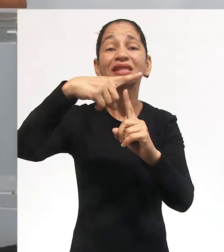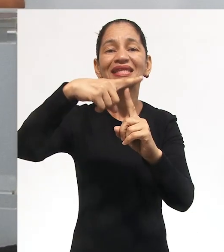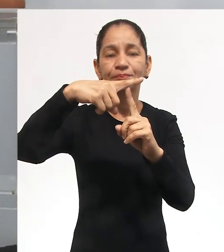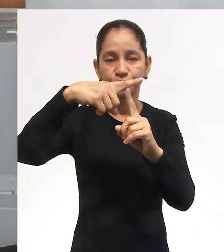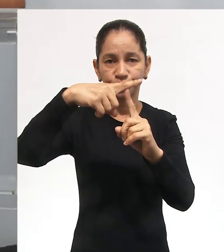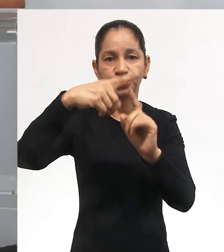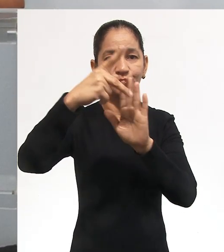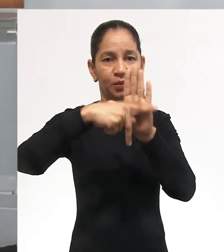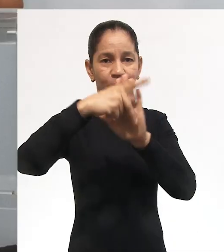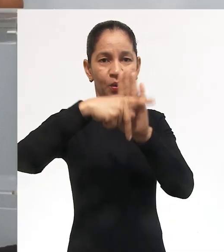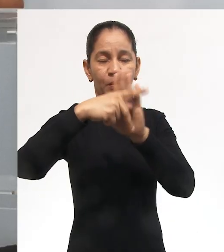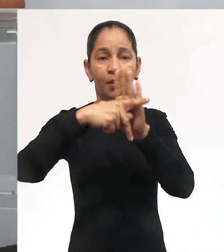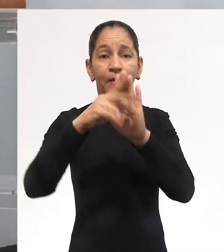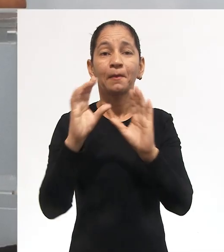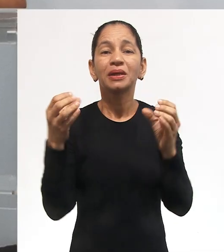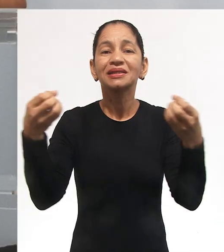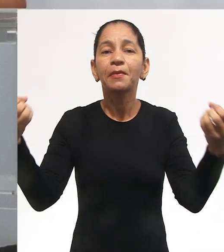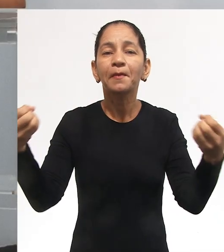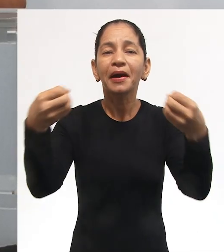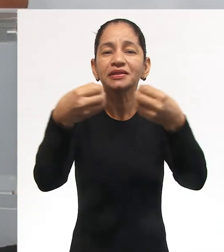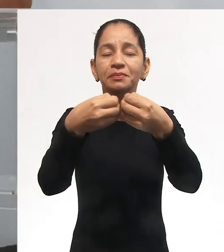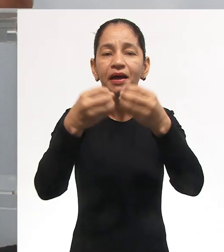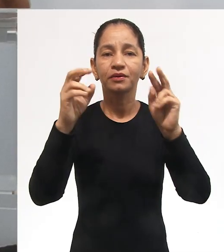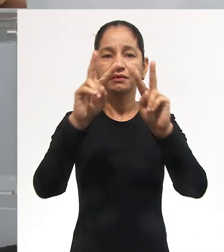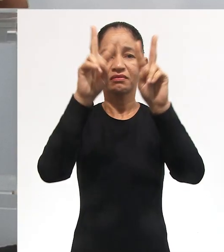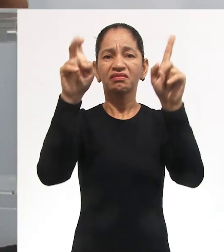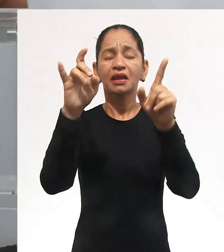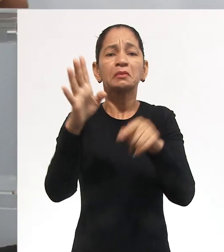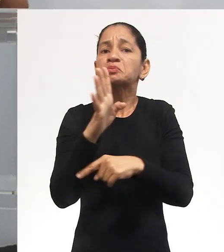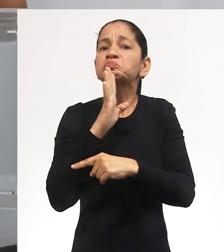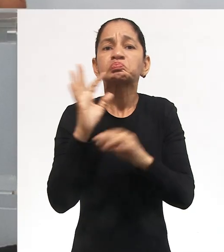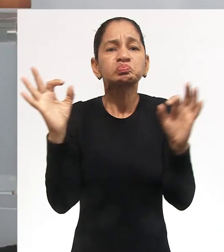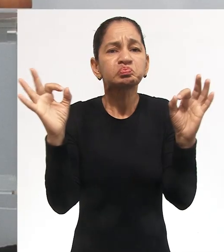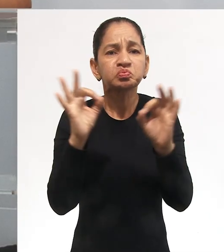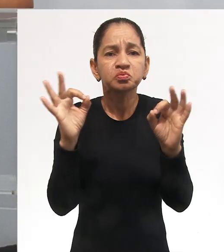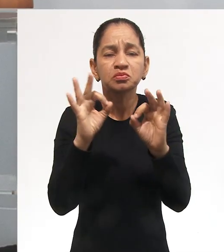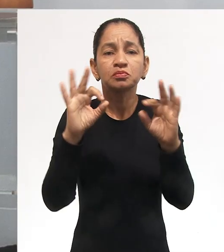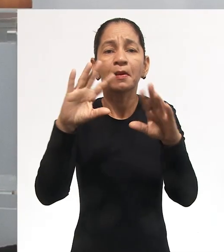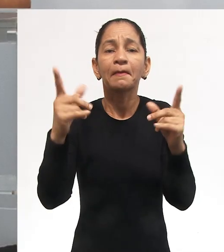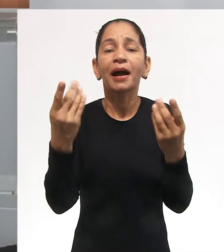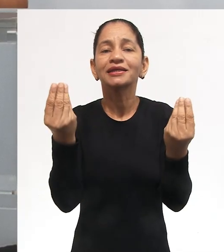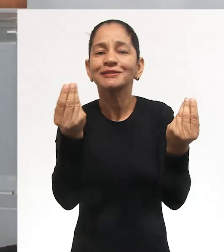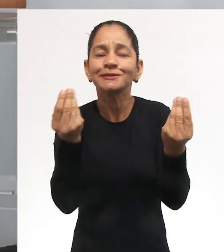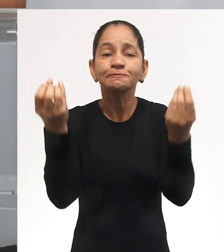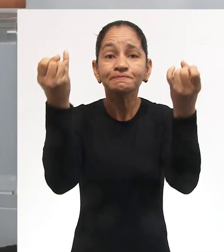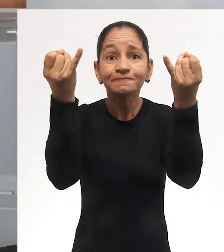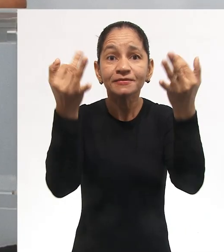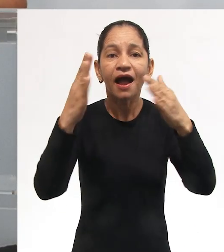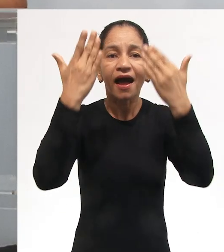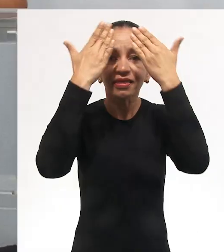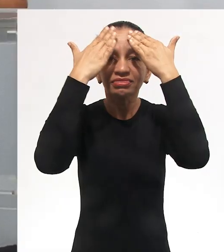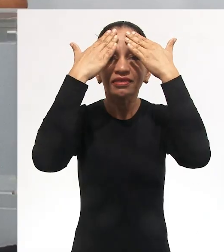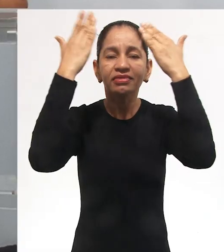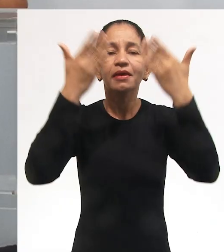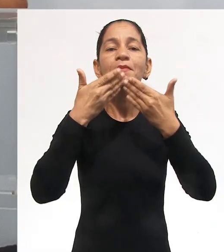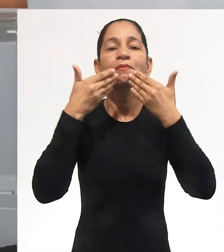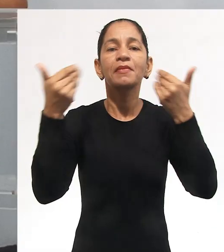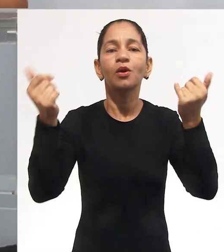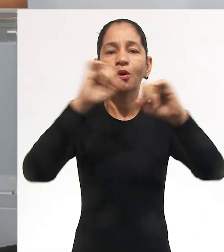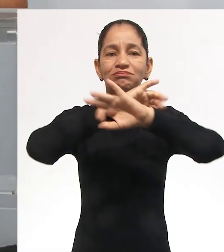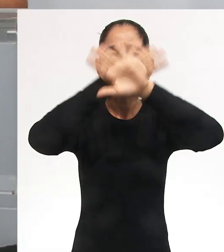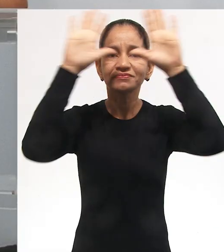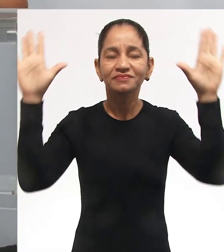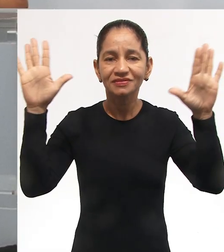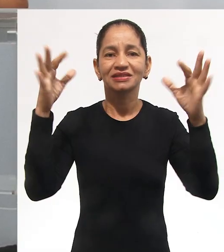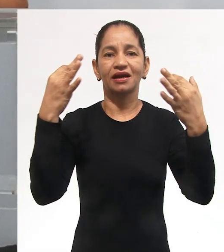voltada para aproximar um tema desconhecido, né? Então, para justificar essa definição, essa escolha,